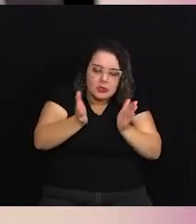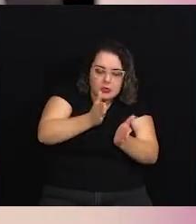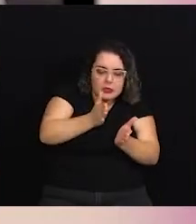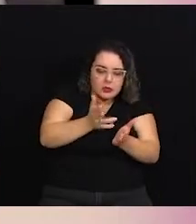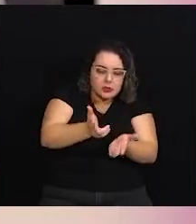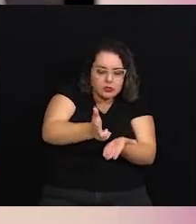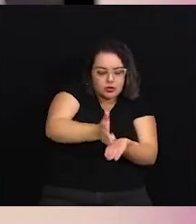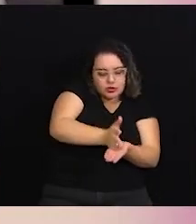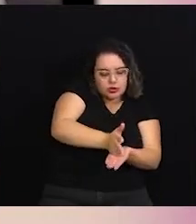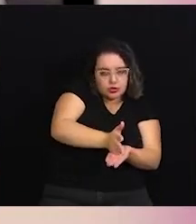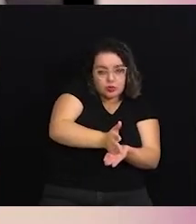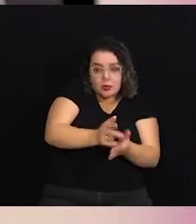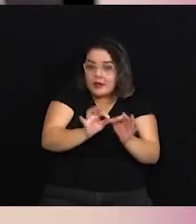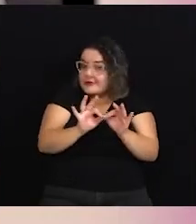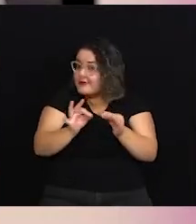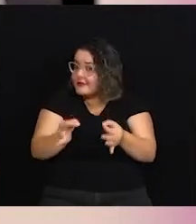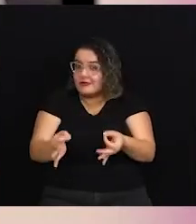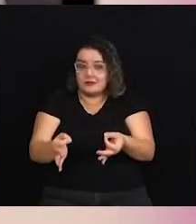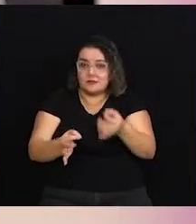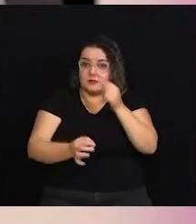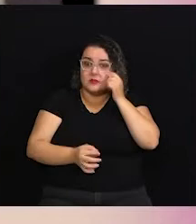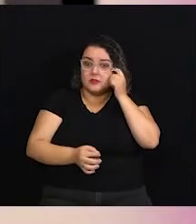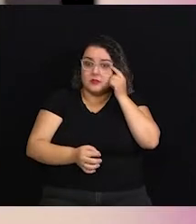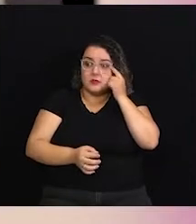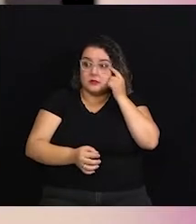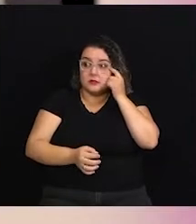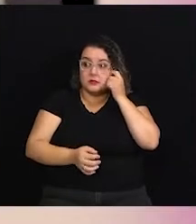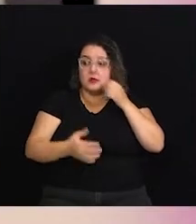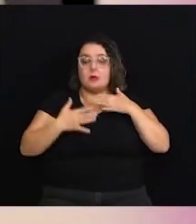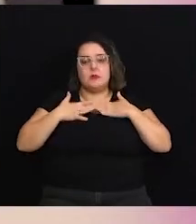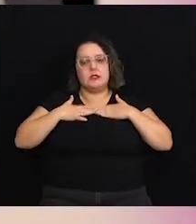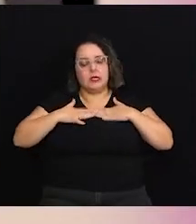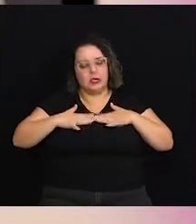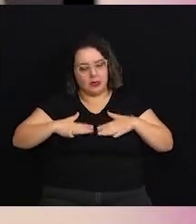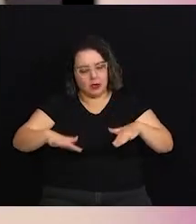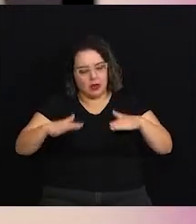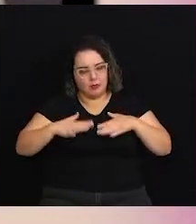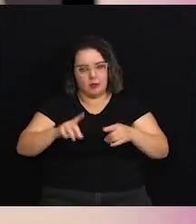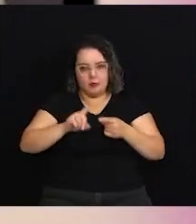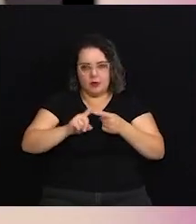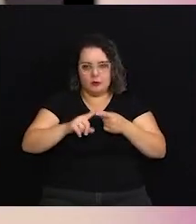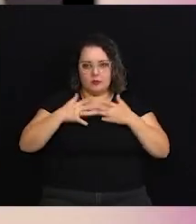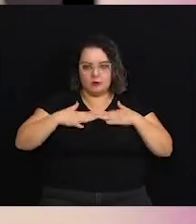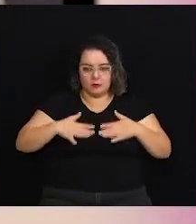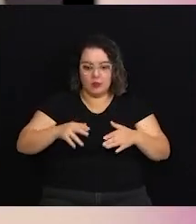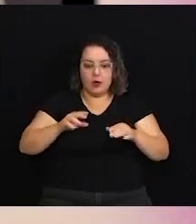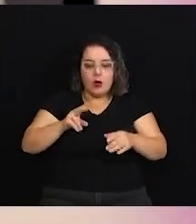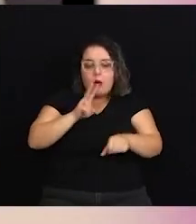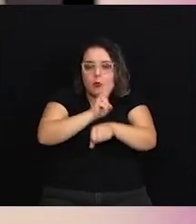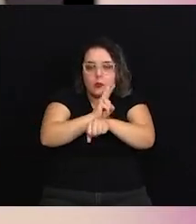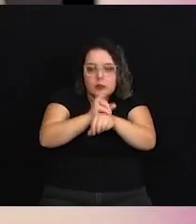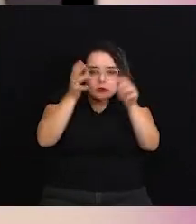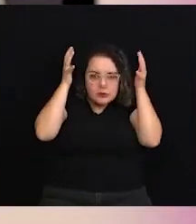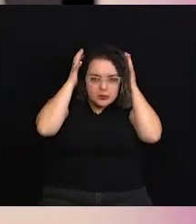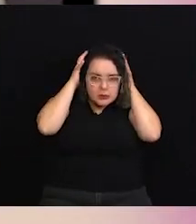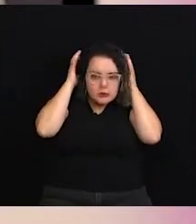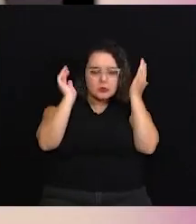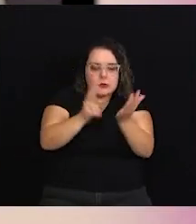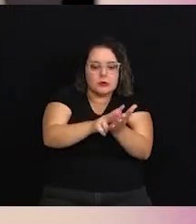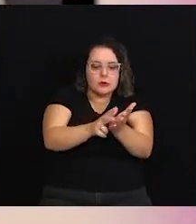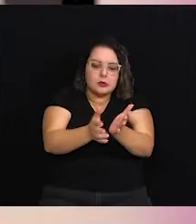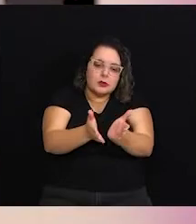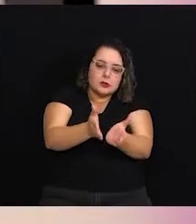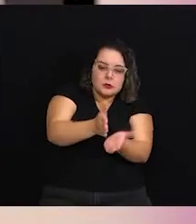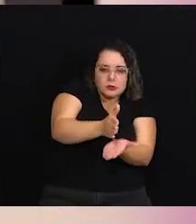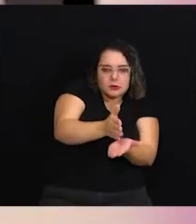a convulsão é muito simples né O que que é número manter a calma já proteja a cabeça da pessoa viram